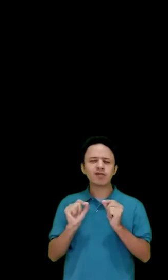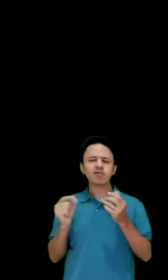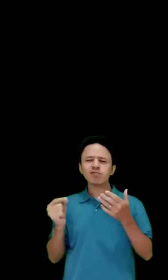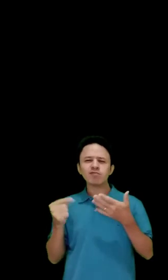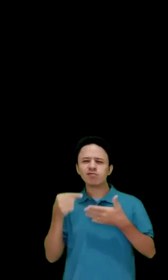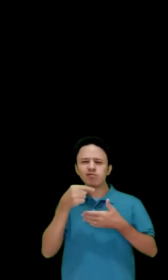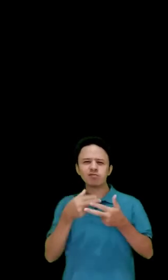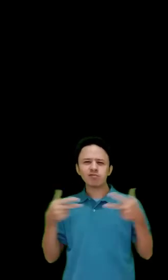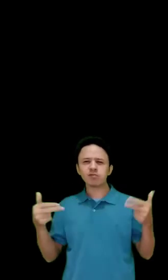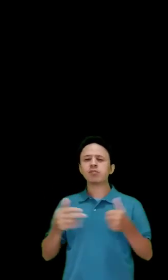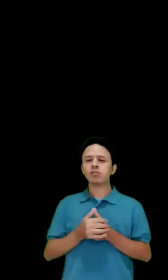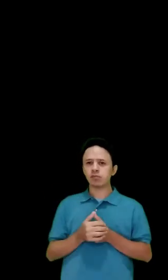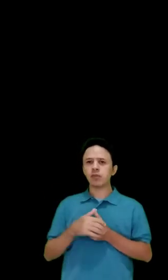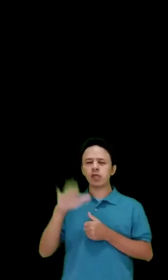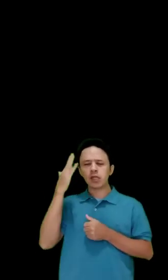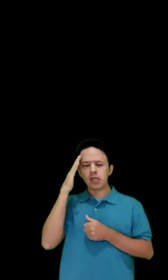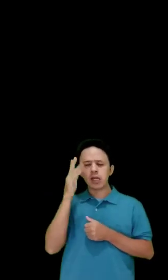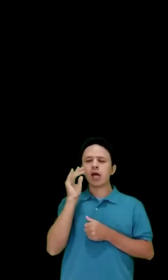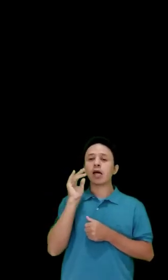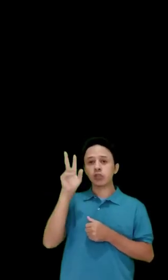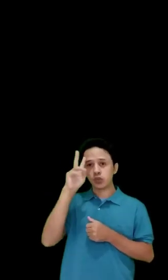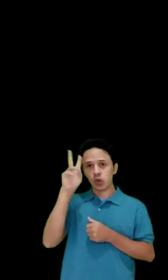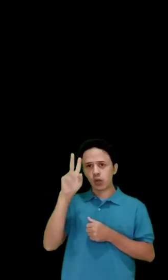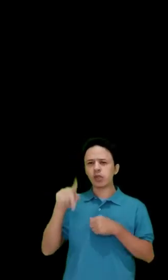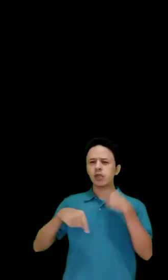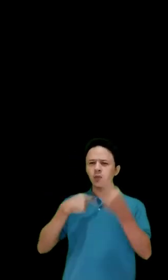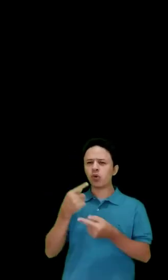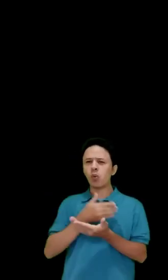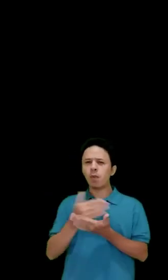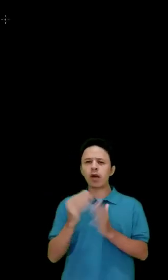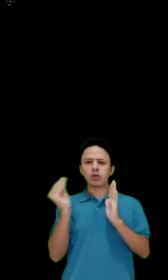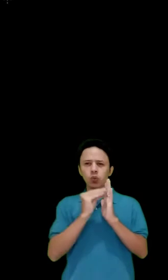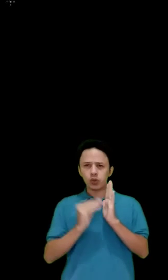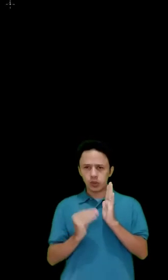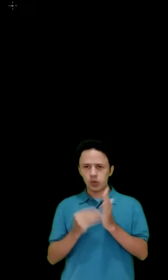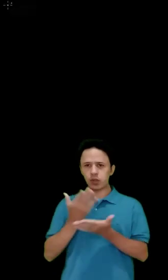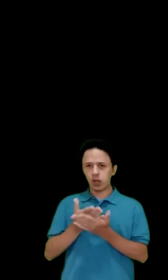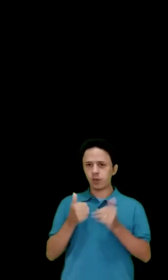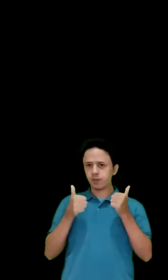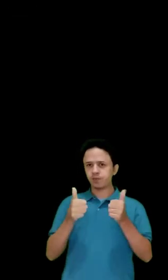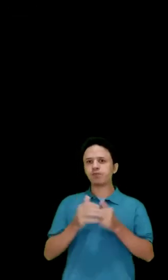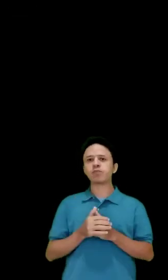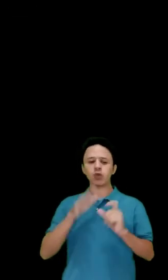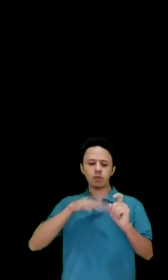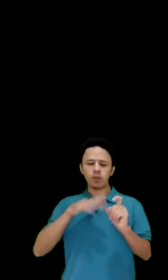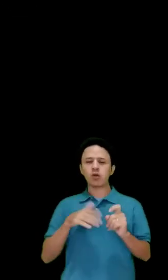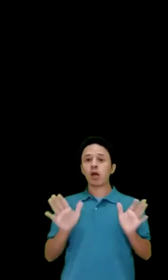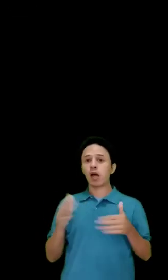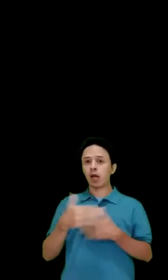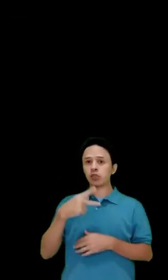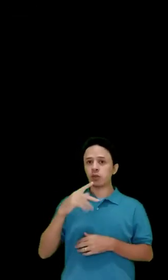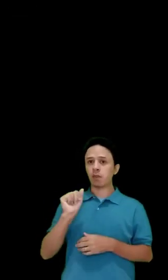primeiro conhecer essa história e depois passamos para o conteúdo da aula em si, tudo bem? O mito, a Caixa de Pandora, que eu trouxe para a